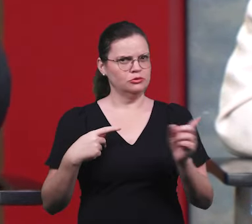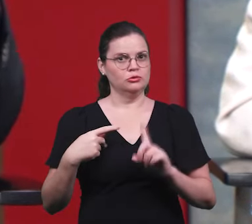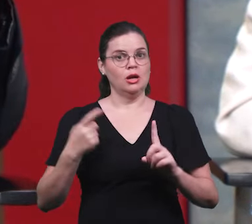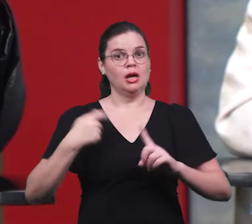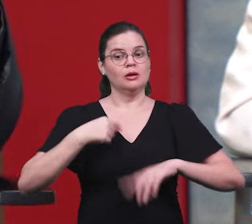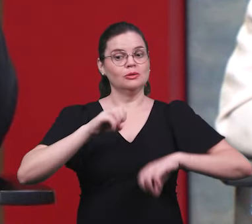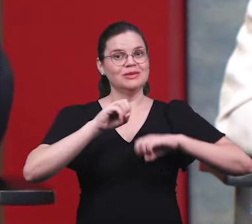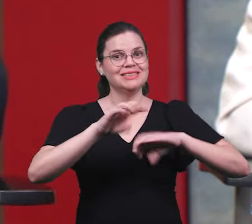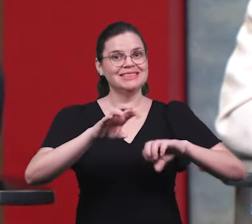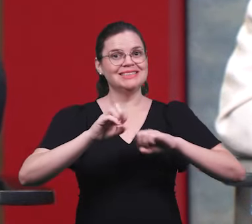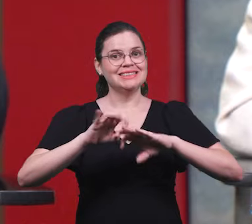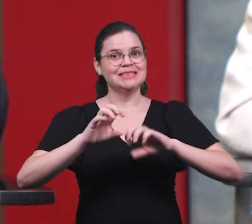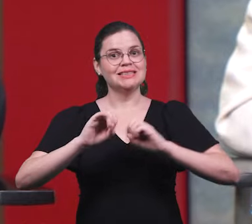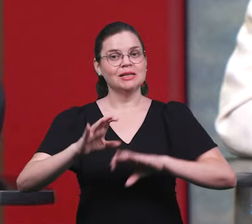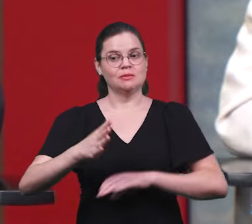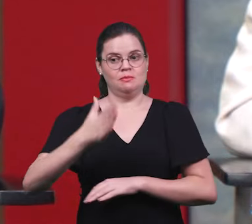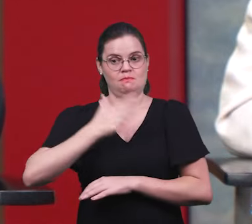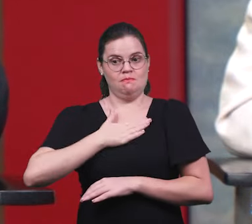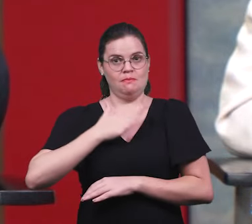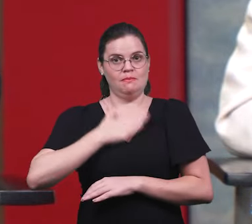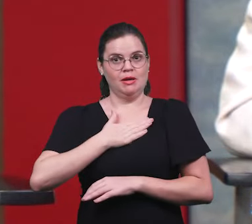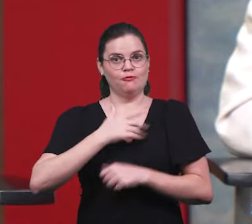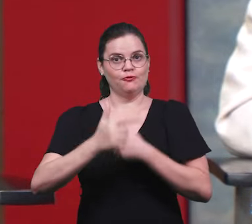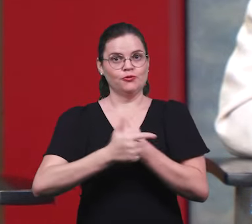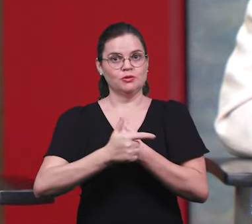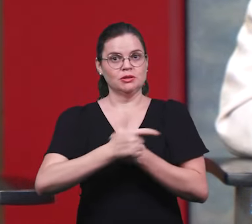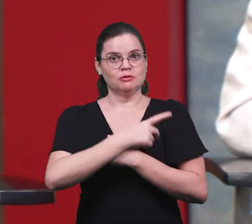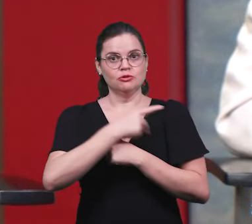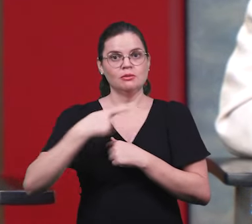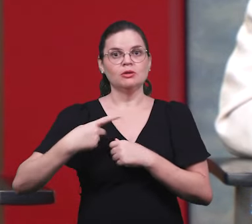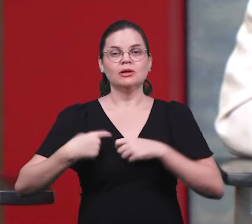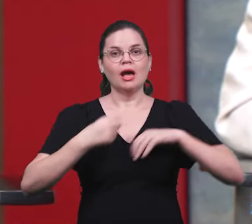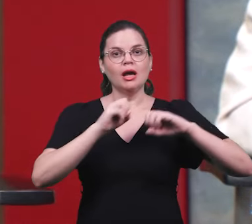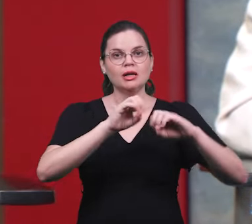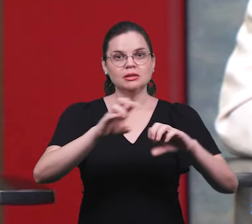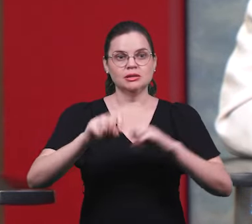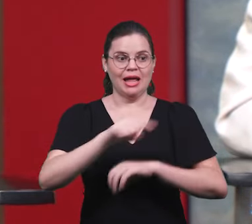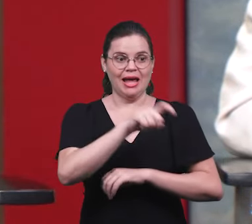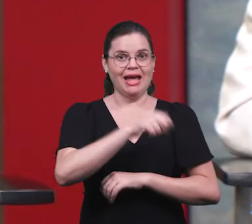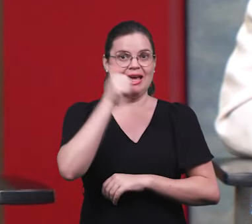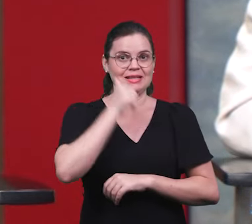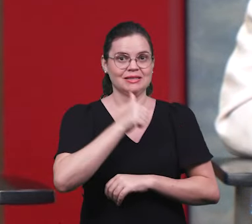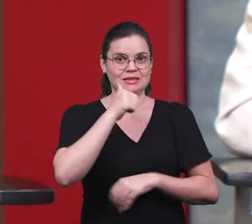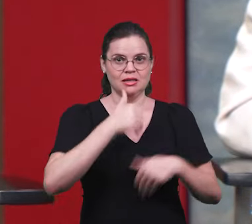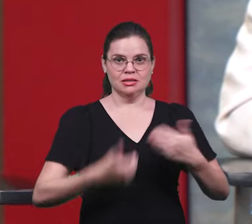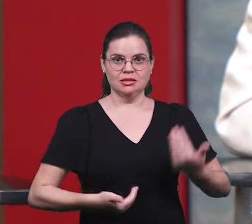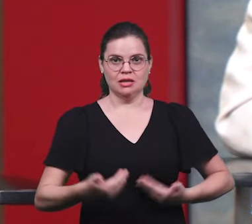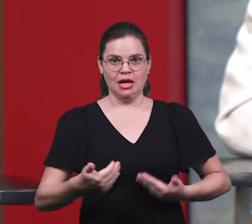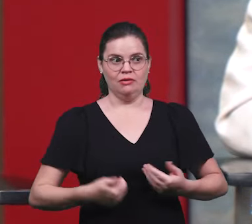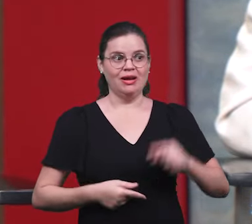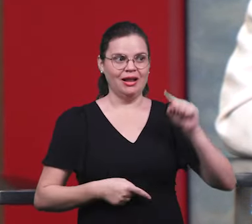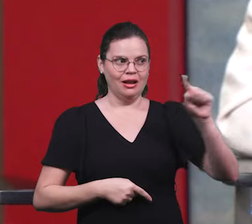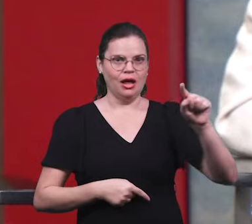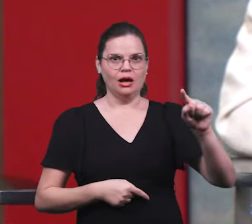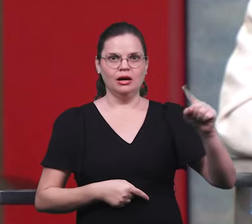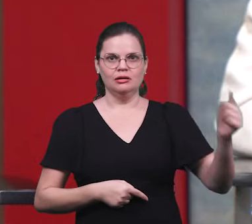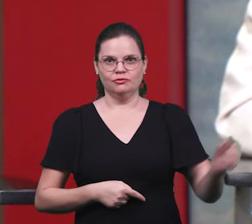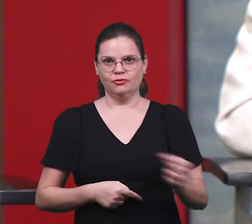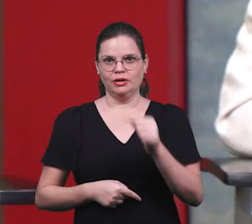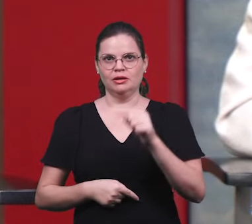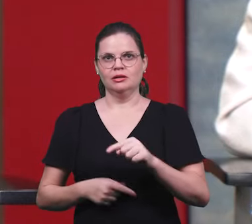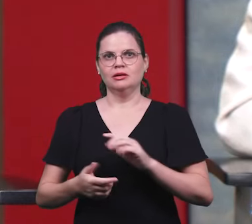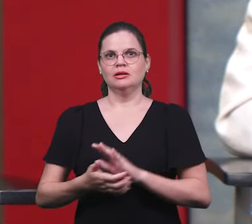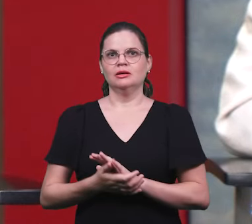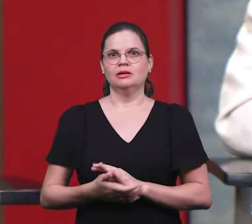estou ensinando, o meu propósito como pastor é o ensino. Essa irmã veio de lá e sabe o que ela me falou? Ela disse